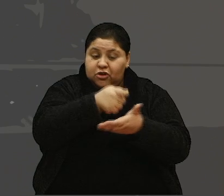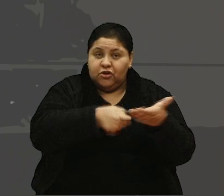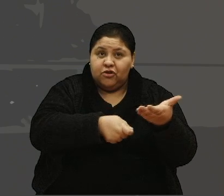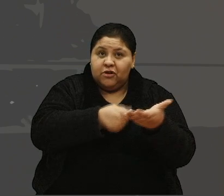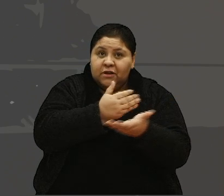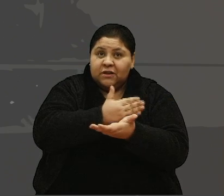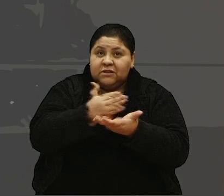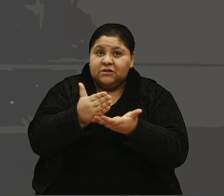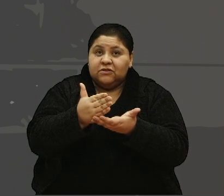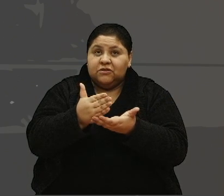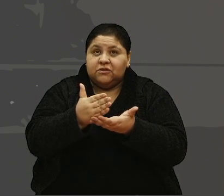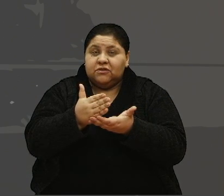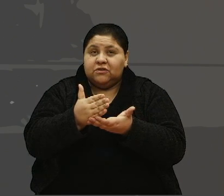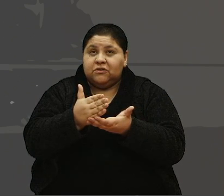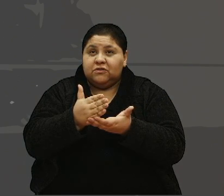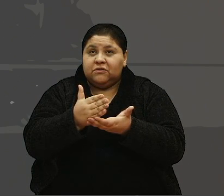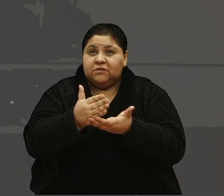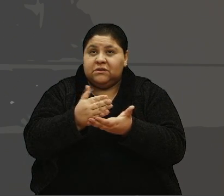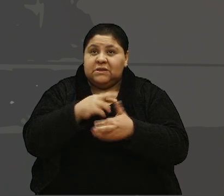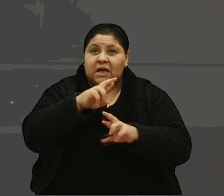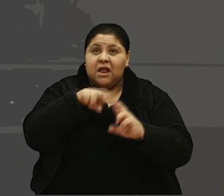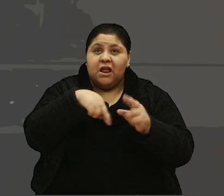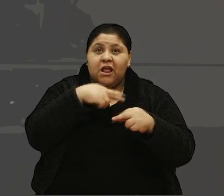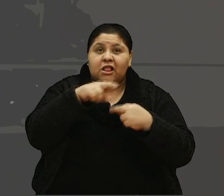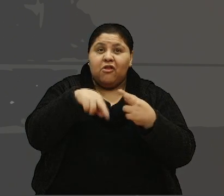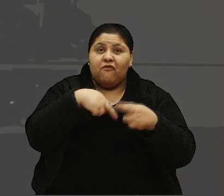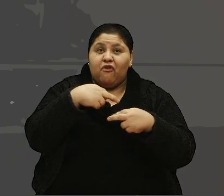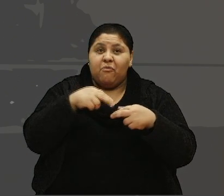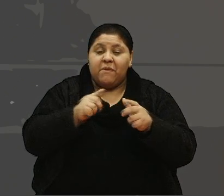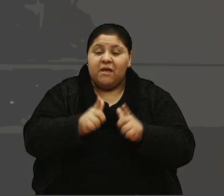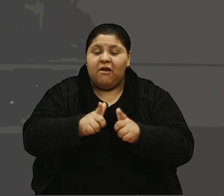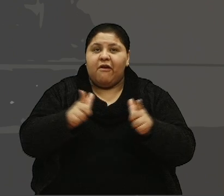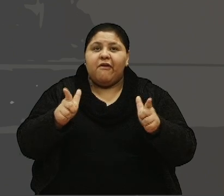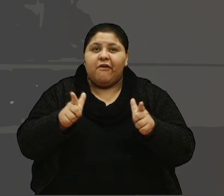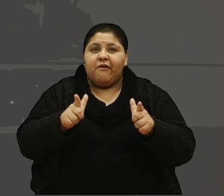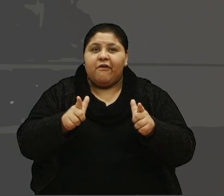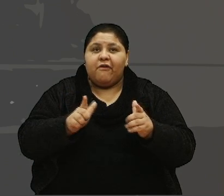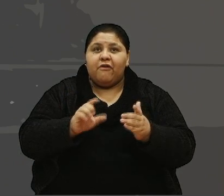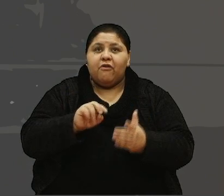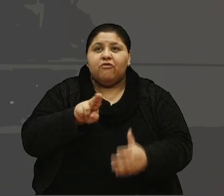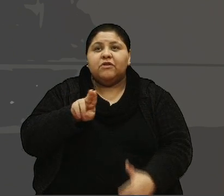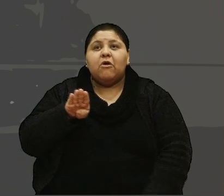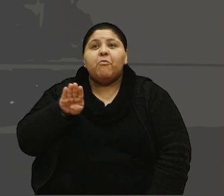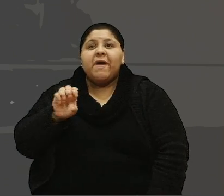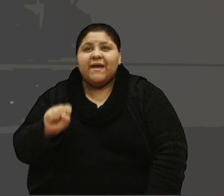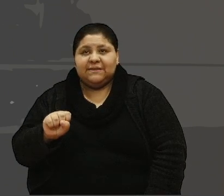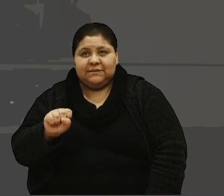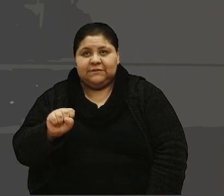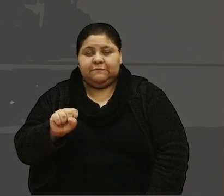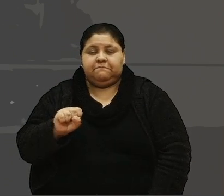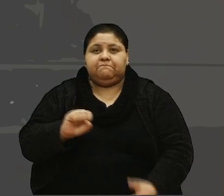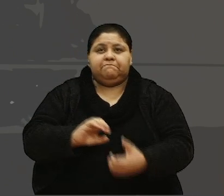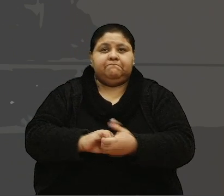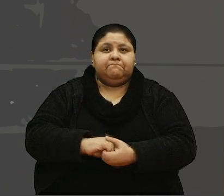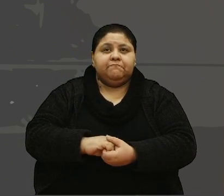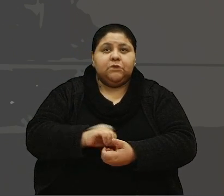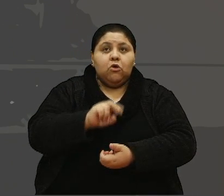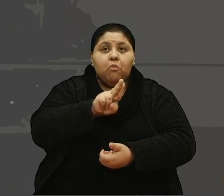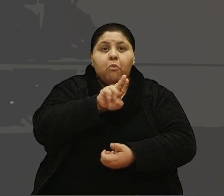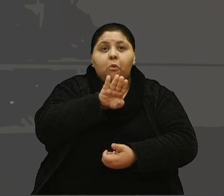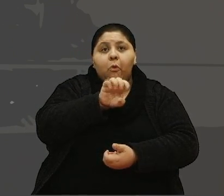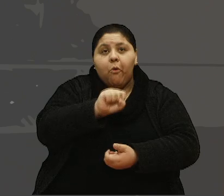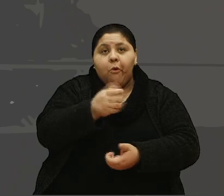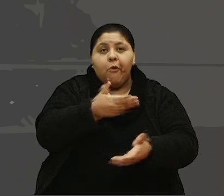início da reforma e ampliação da Unidade Básica de Saúde. Uma UBS que